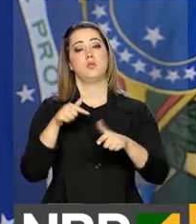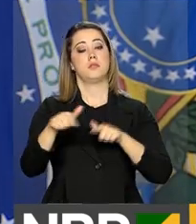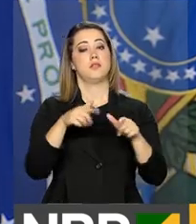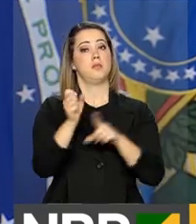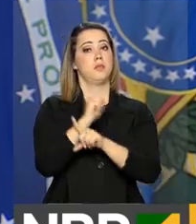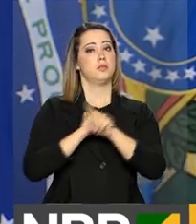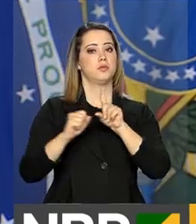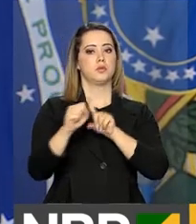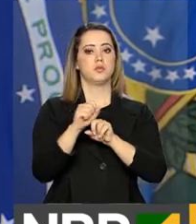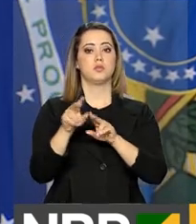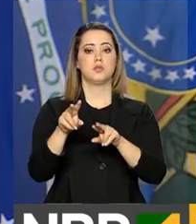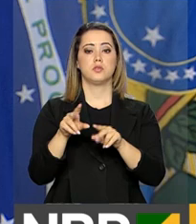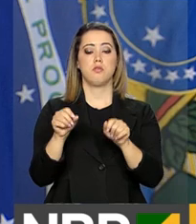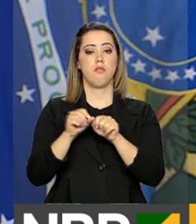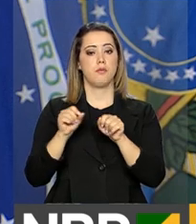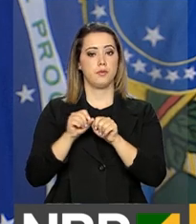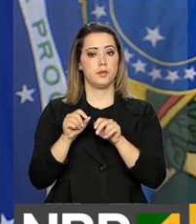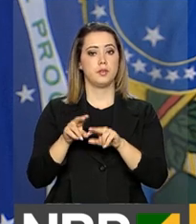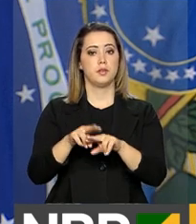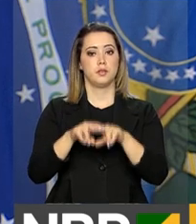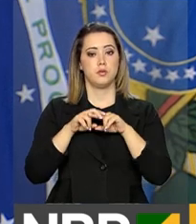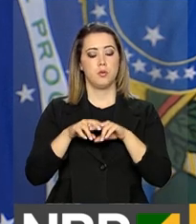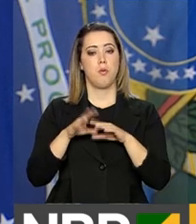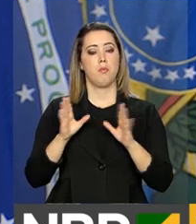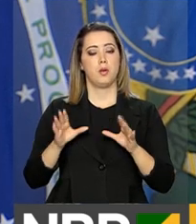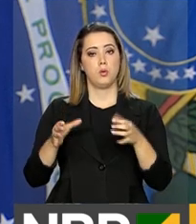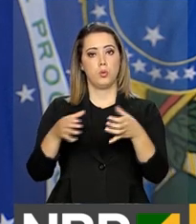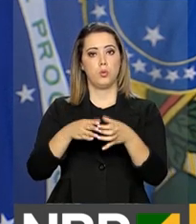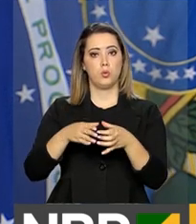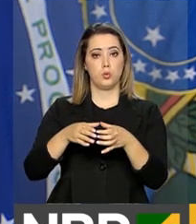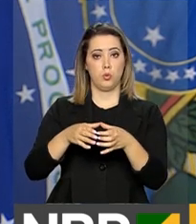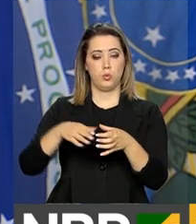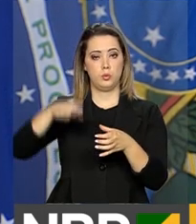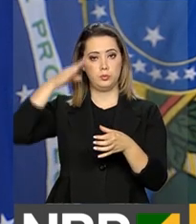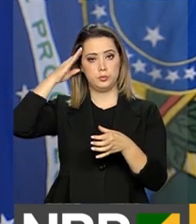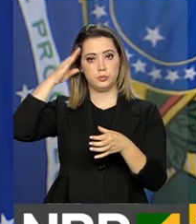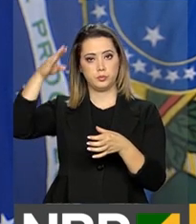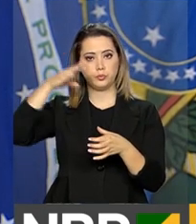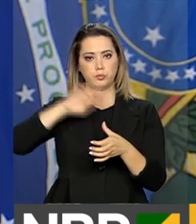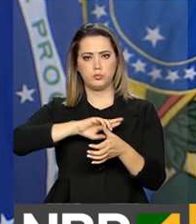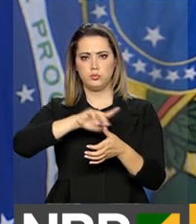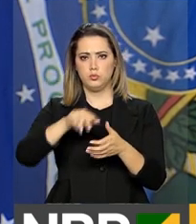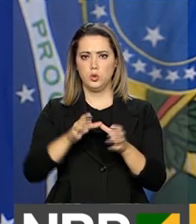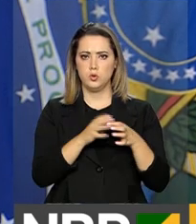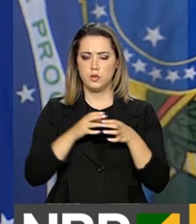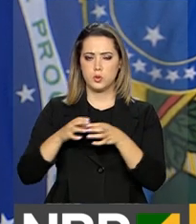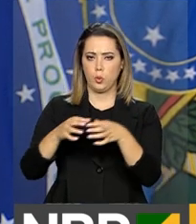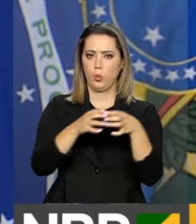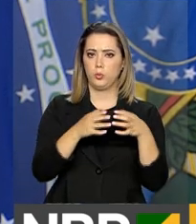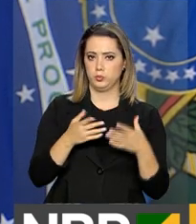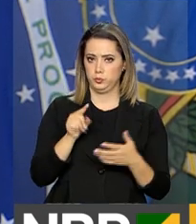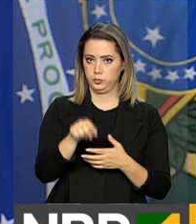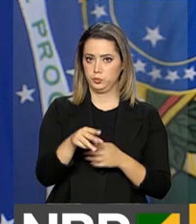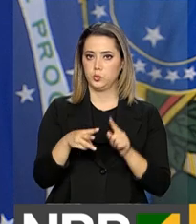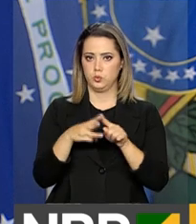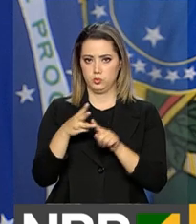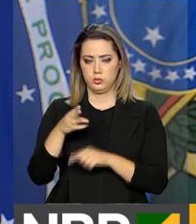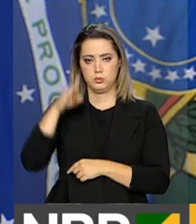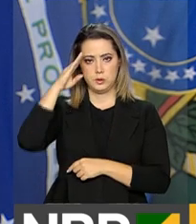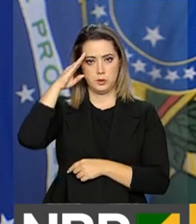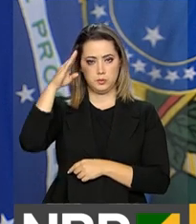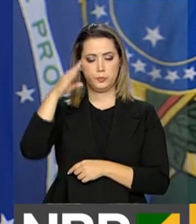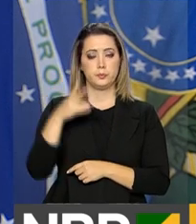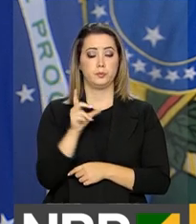social feito pelos militares das várias forças, e especialmente, isto é que